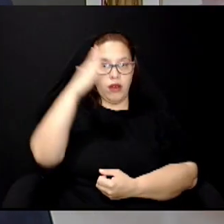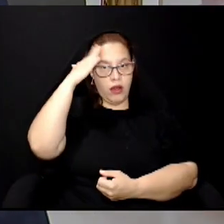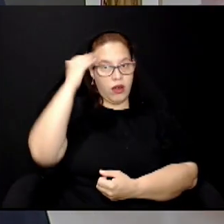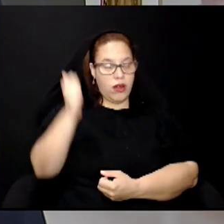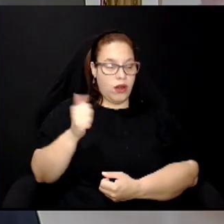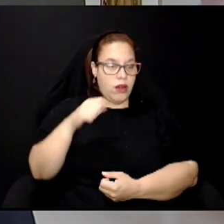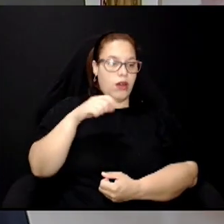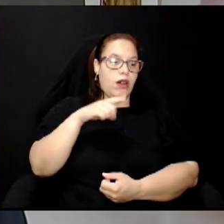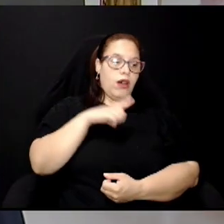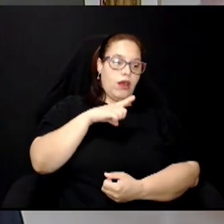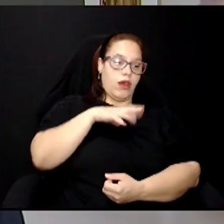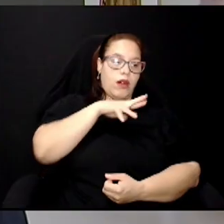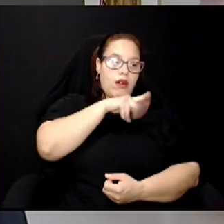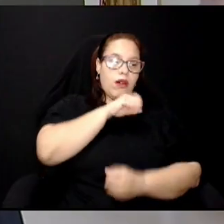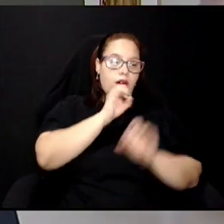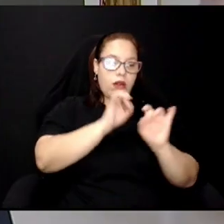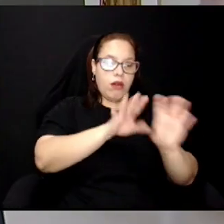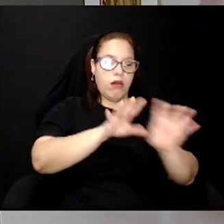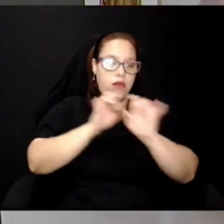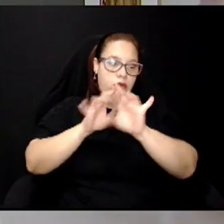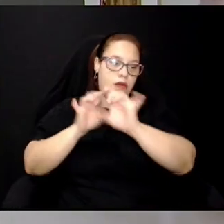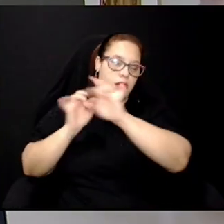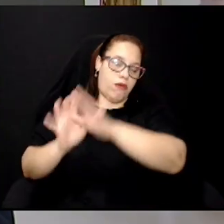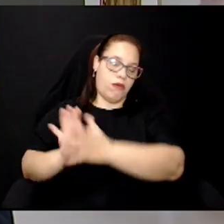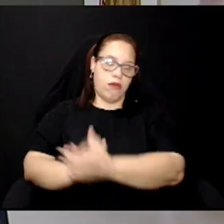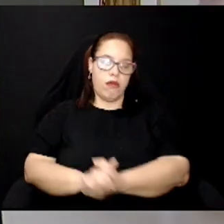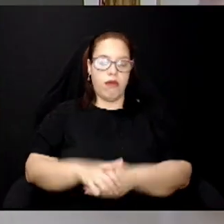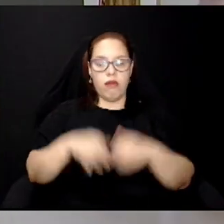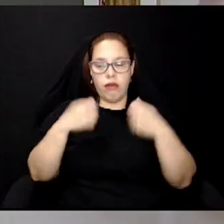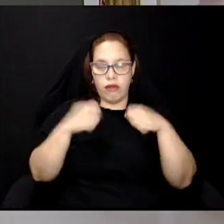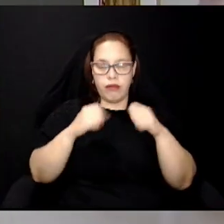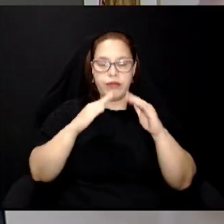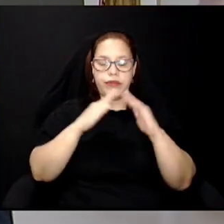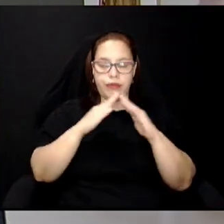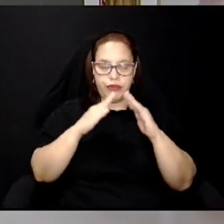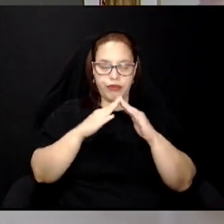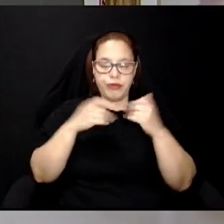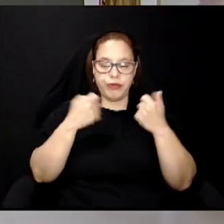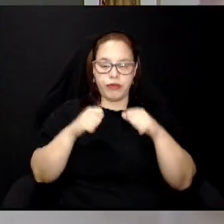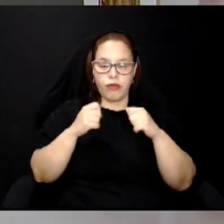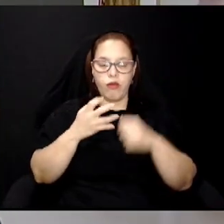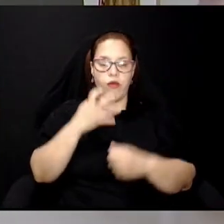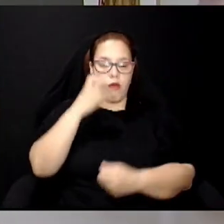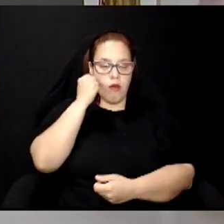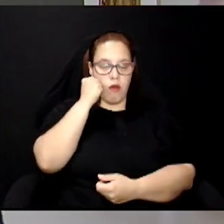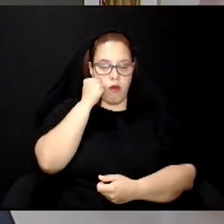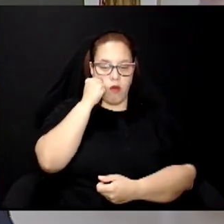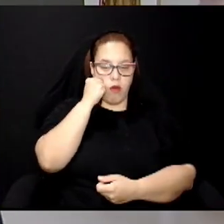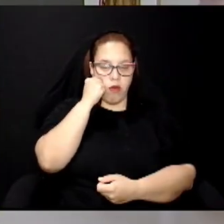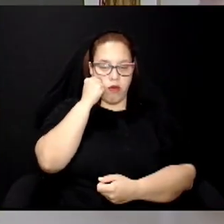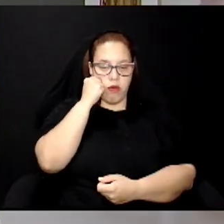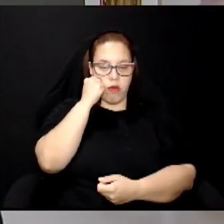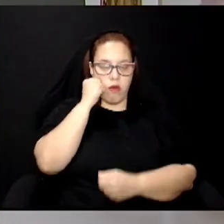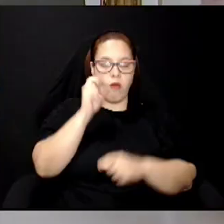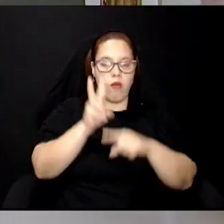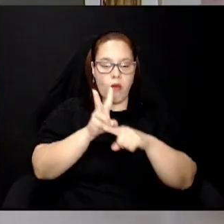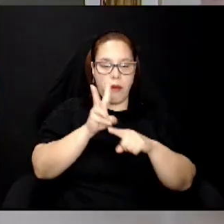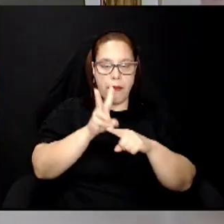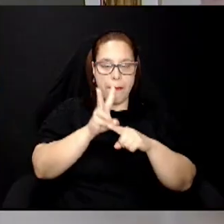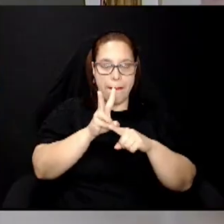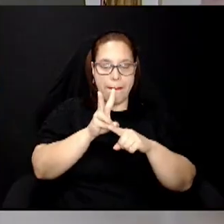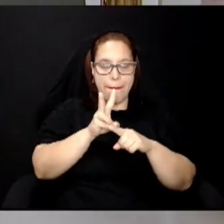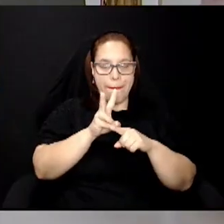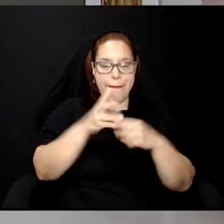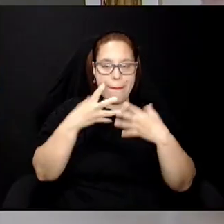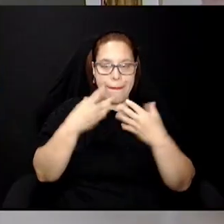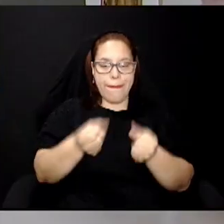animais abandonados ainda na cidade e que precisa de um lar, que precisa de uma adoção para ser cuidado e acolhido por uma